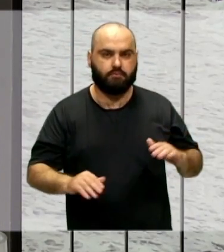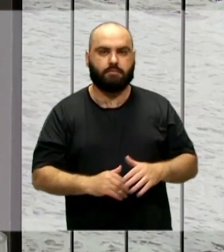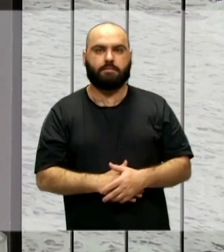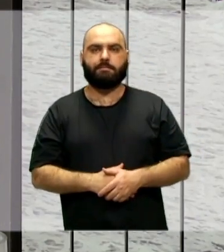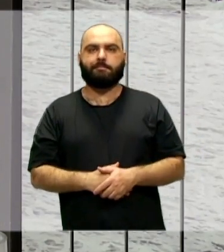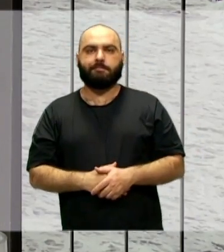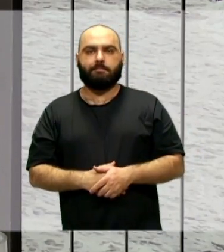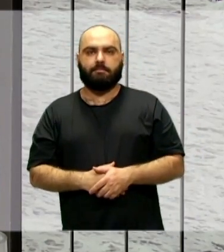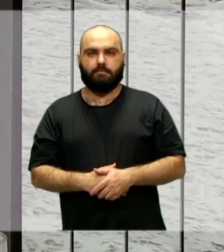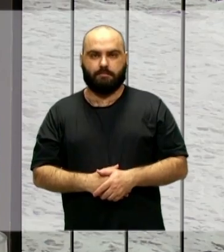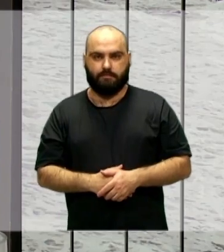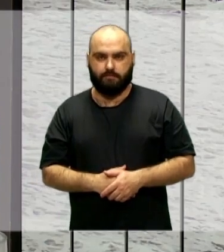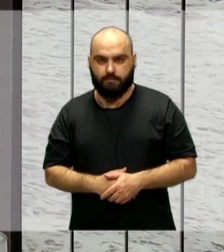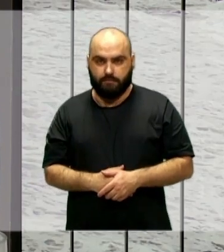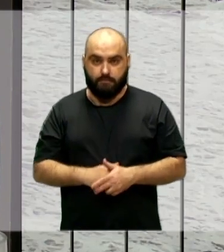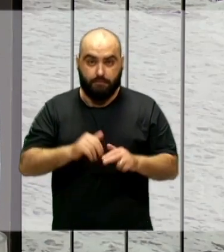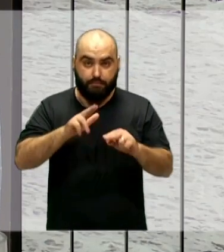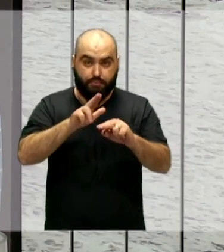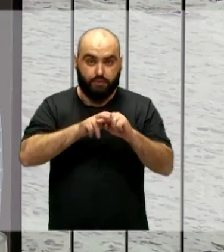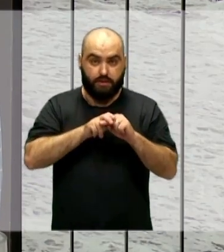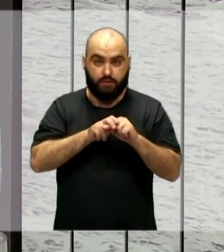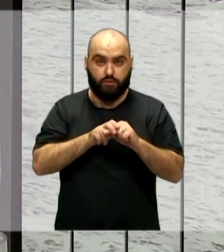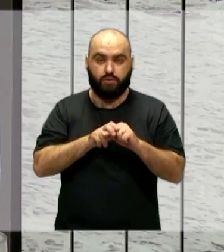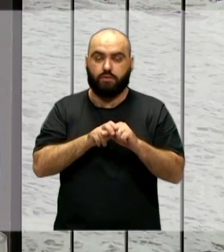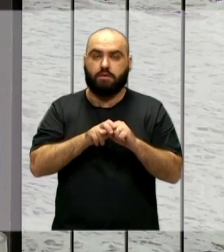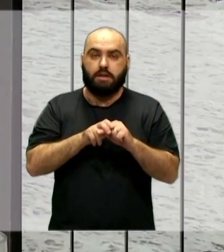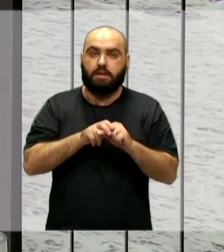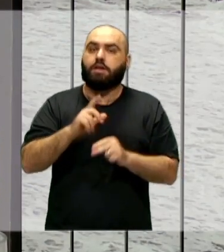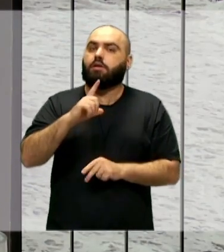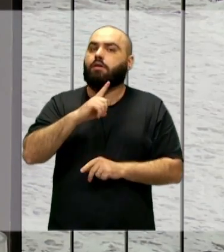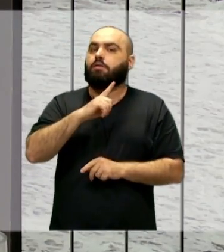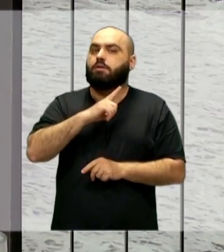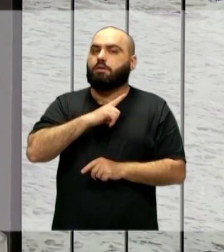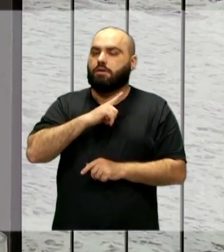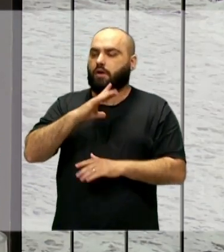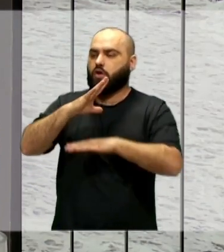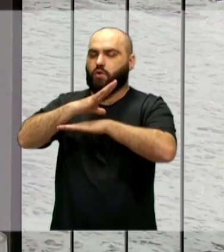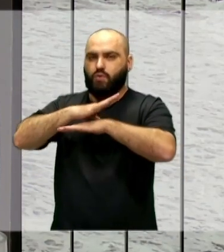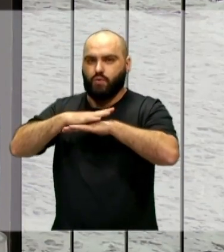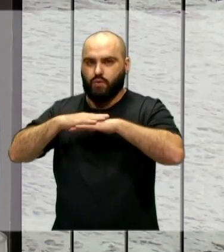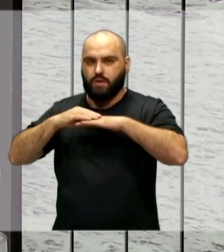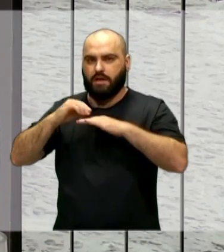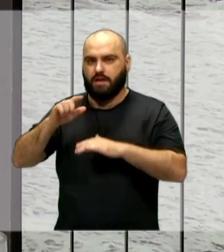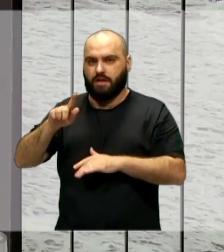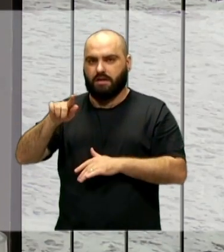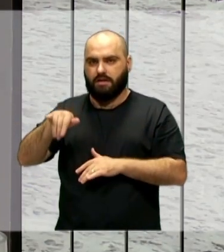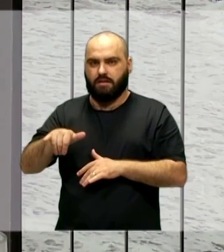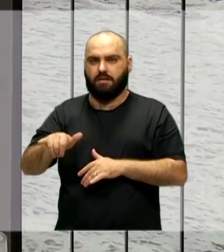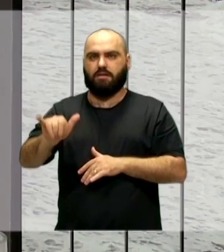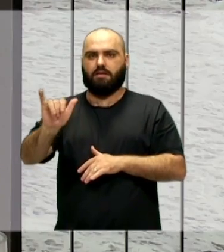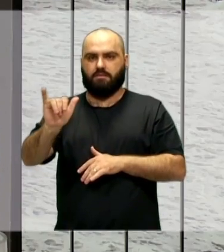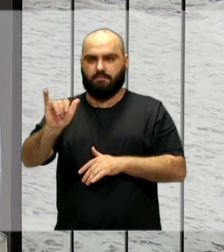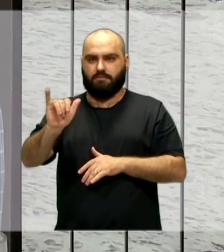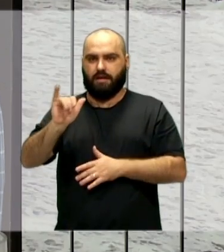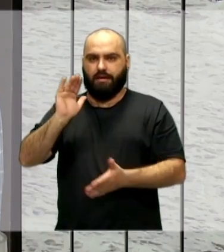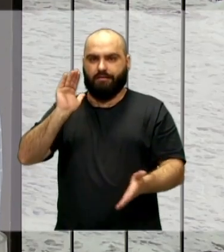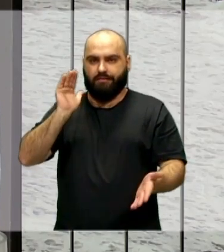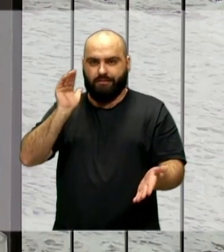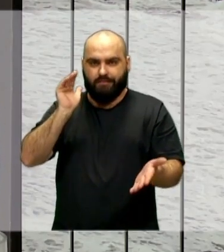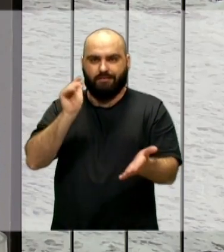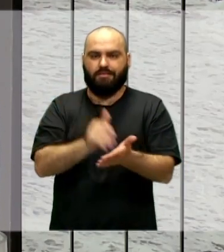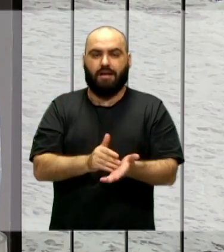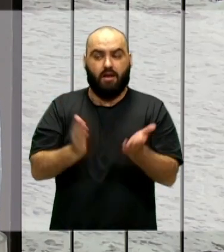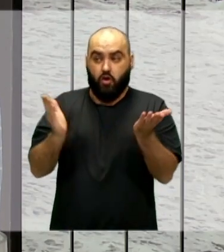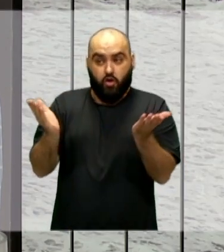conta dessas situações, existia essa questão de cura gay e até hoje esses modelos são muito replicados. Só que a